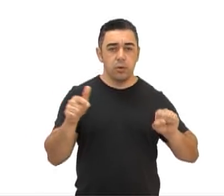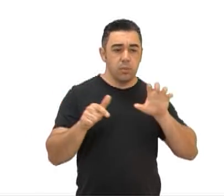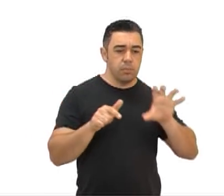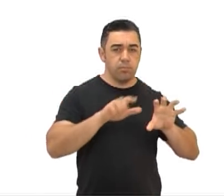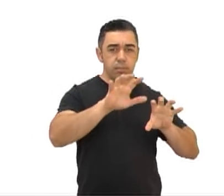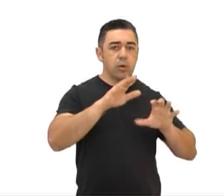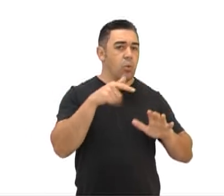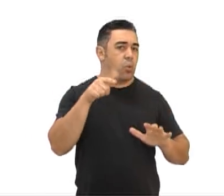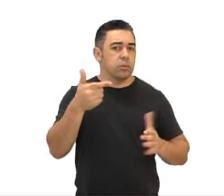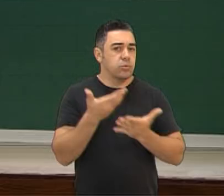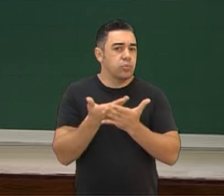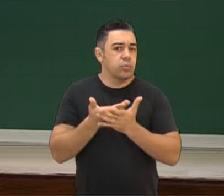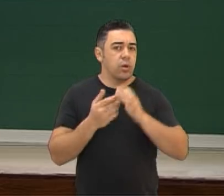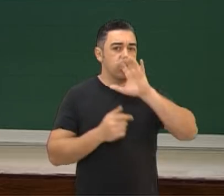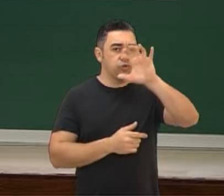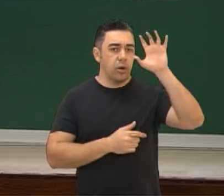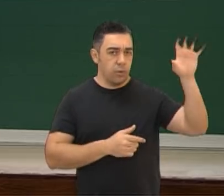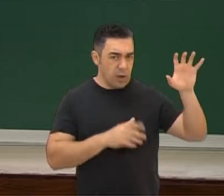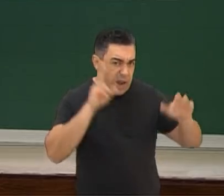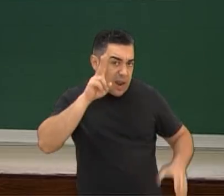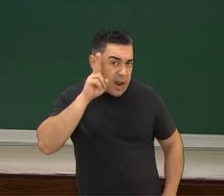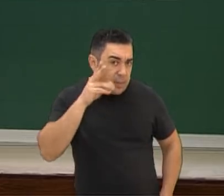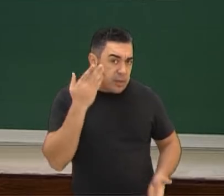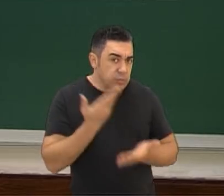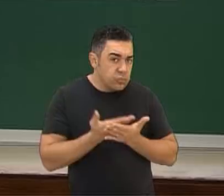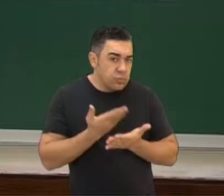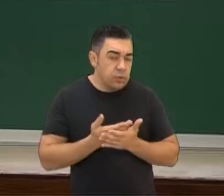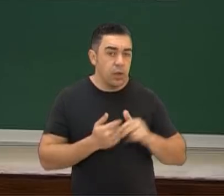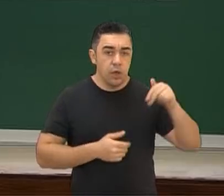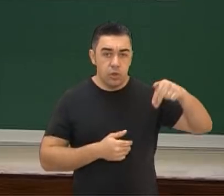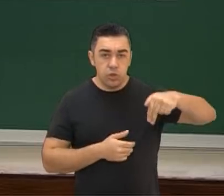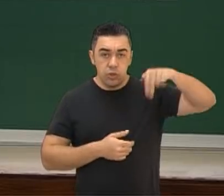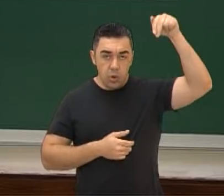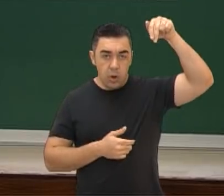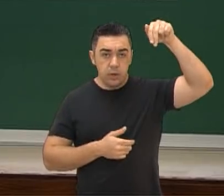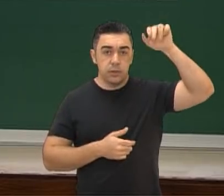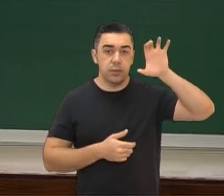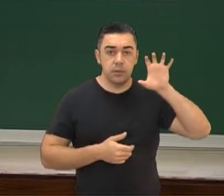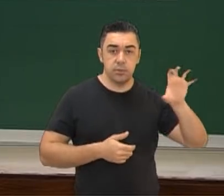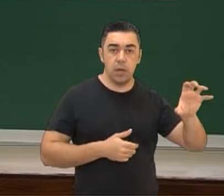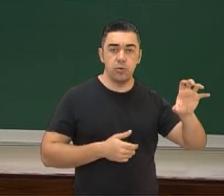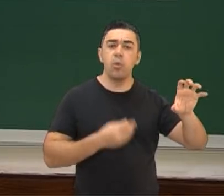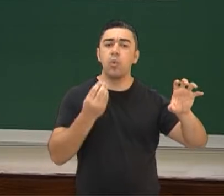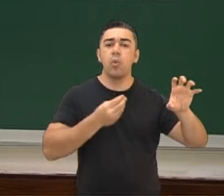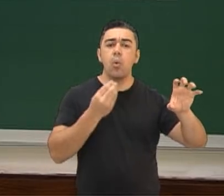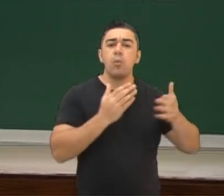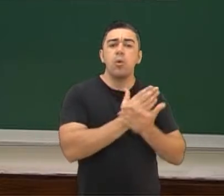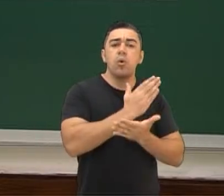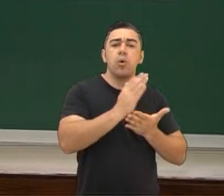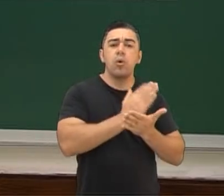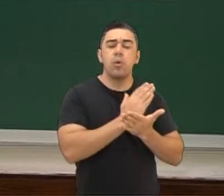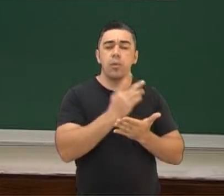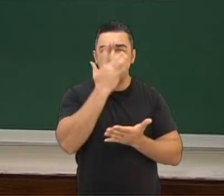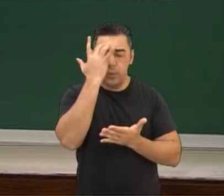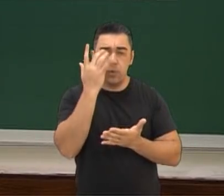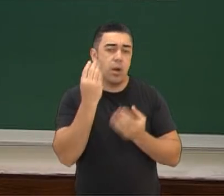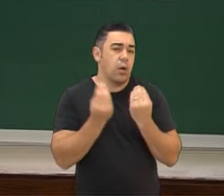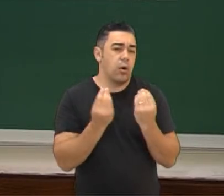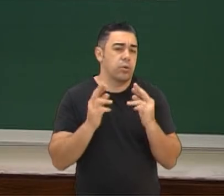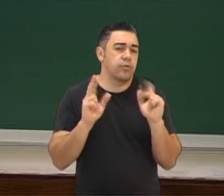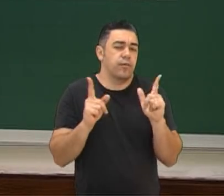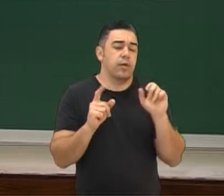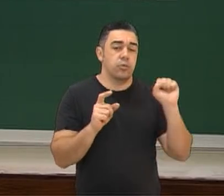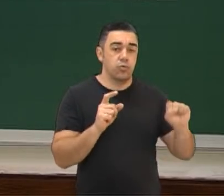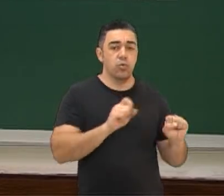regiões que a gente já estudou. Você lembra lá das outras duas regiões? Norte e Centro-Oeste? Como que a população estava distribuída? E agora no Sul e no